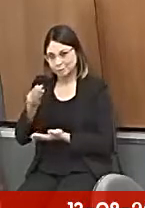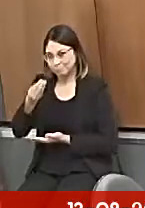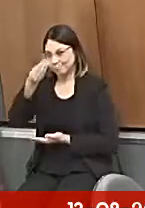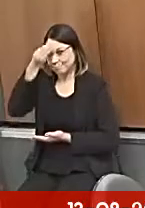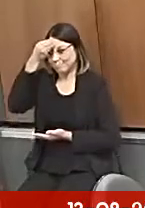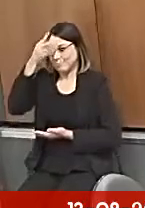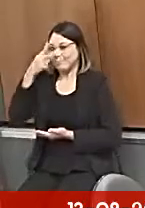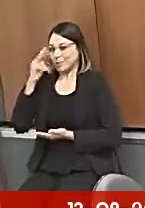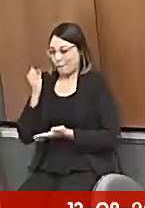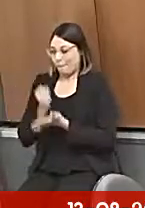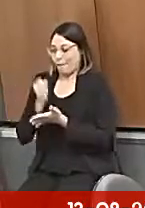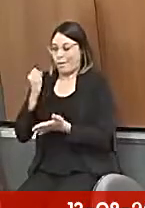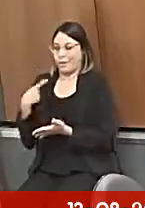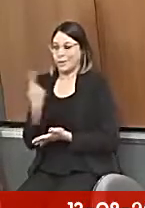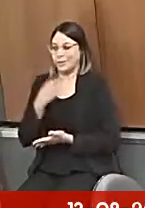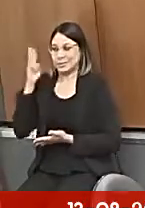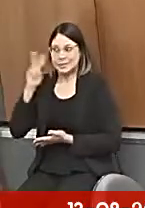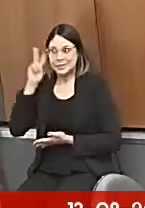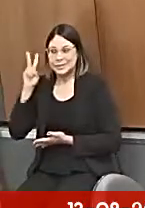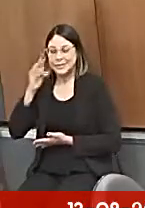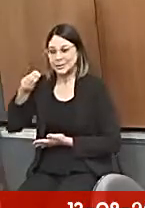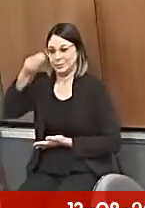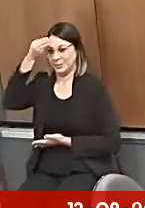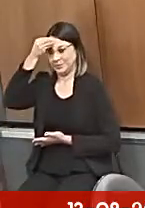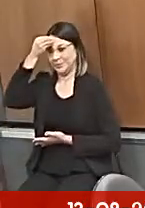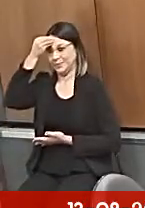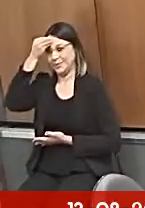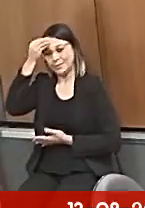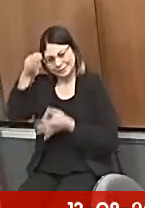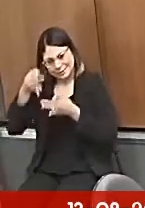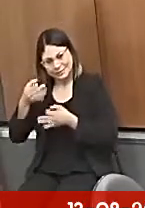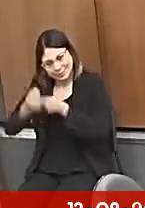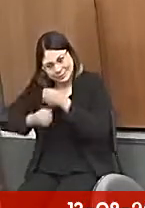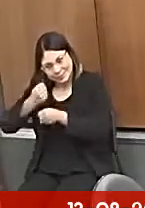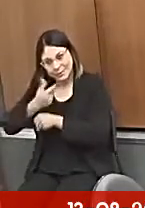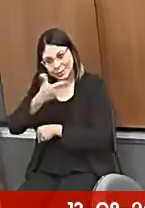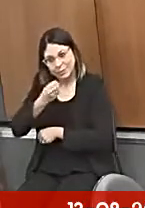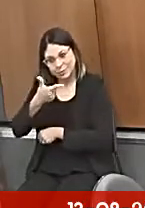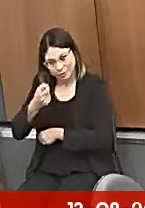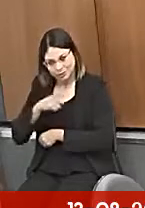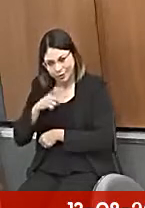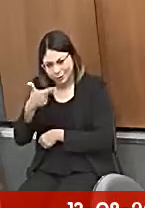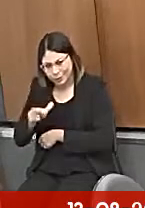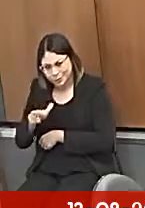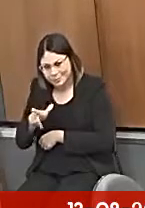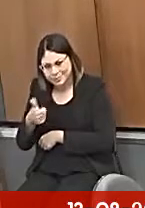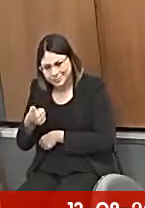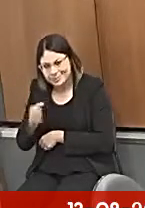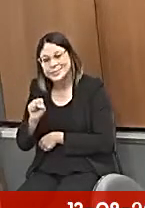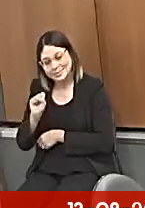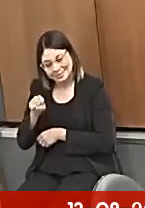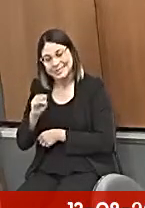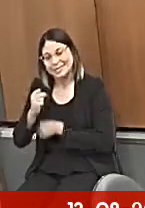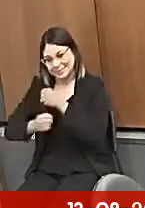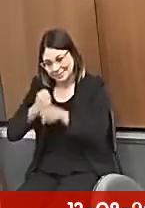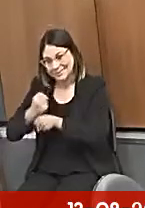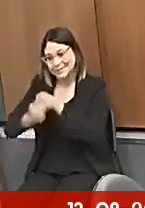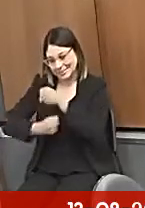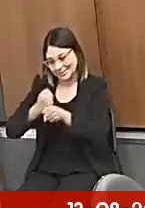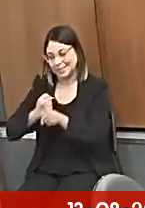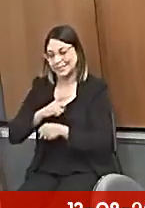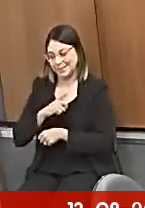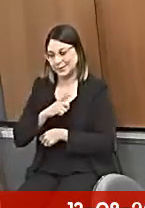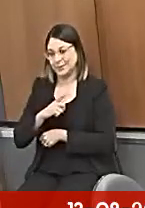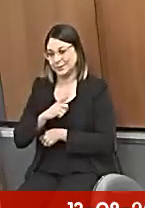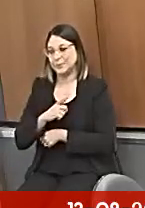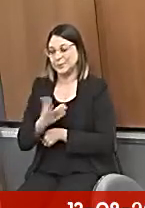uma das nossas lembranças tenho certeza que o ano que vem 2022 vem tem copa também né não todo ano é anual né